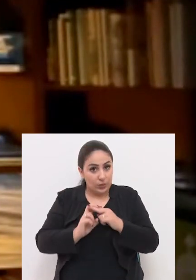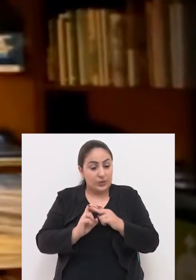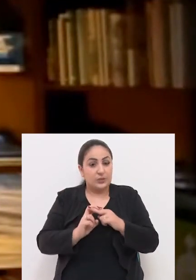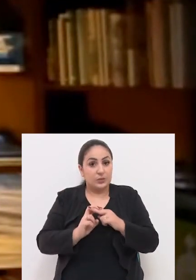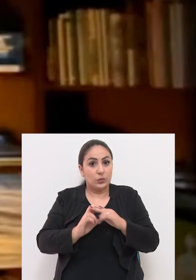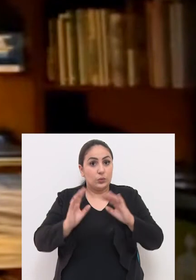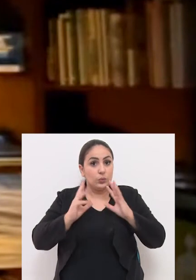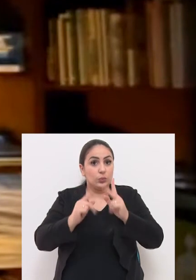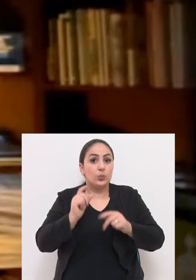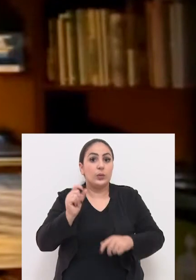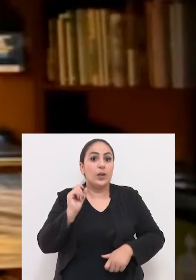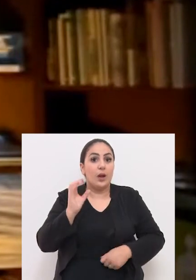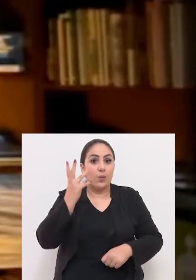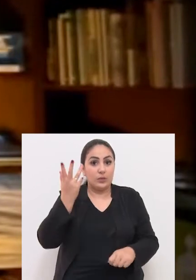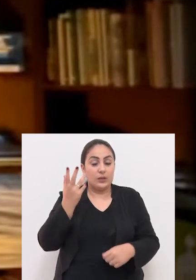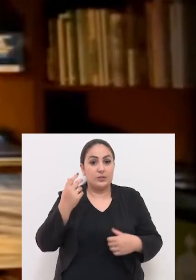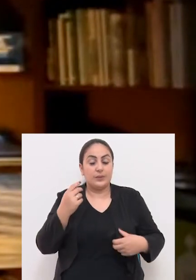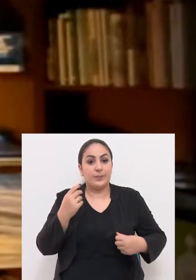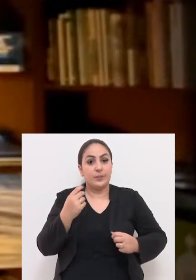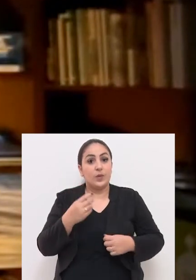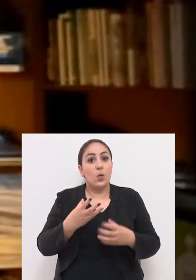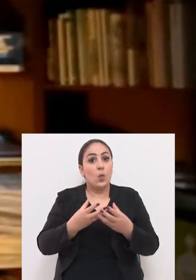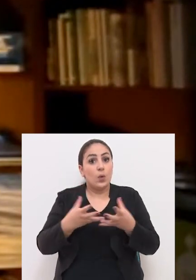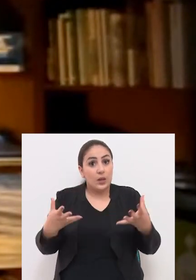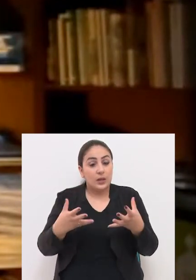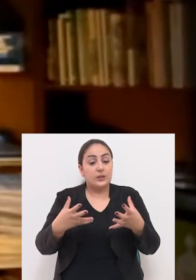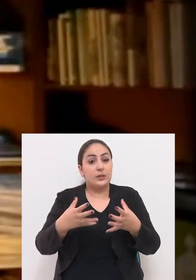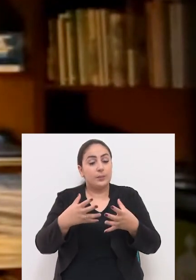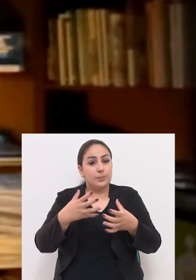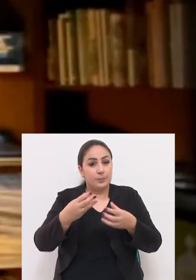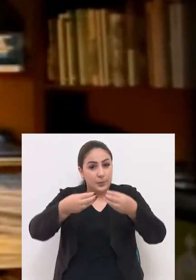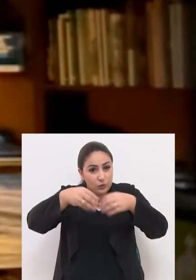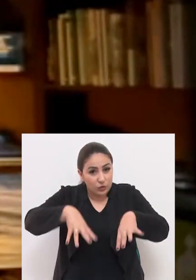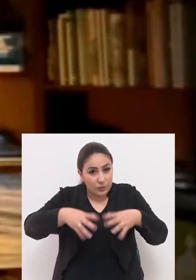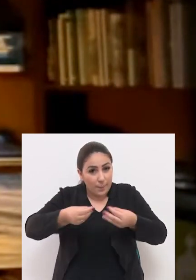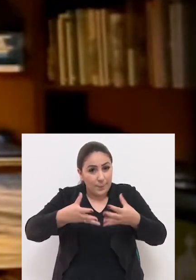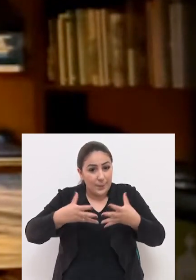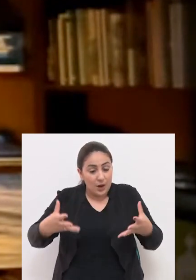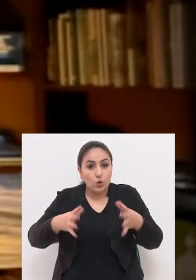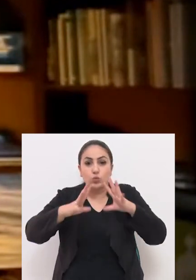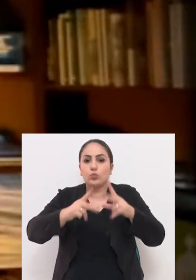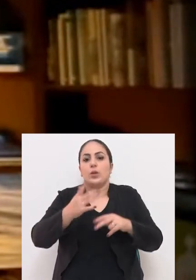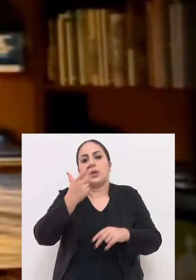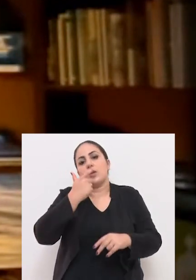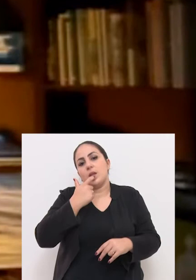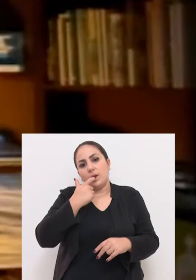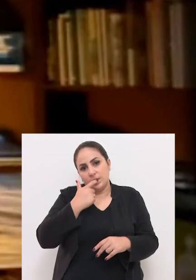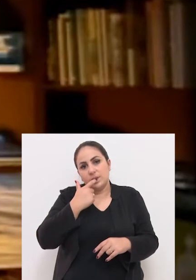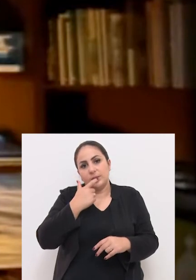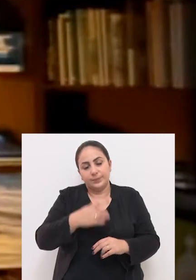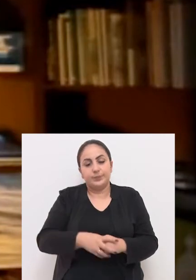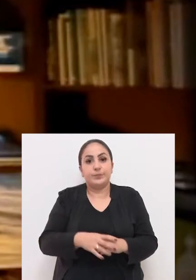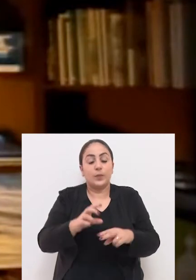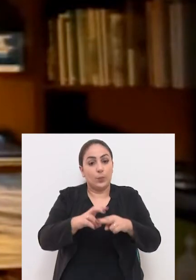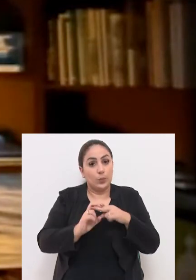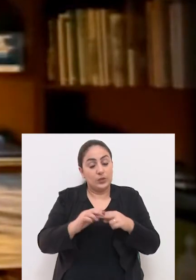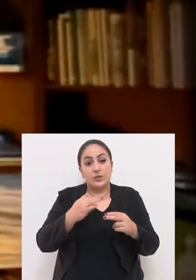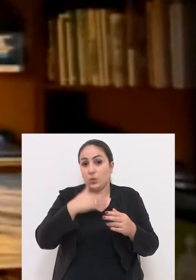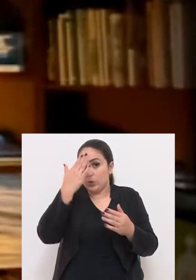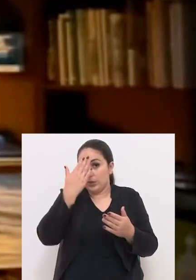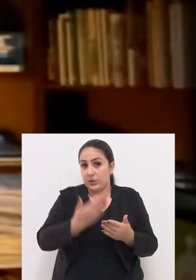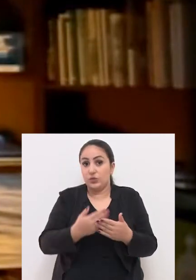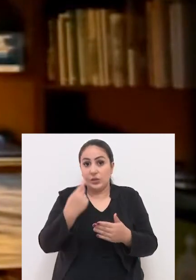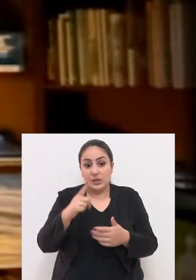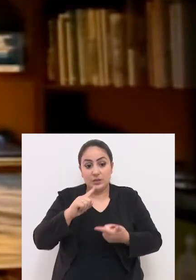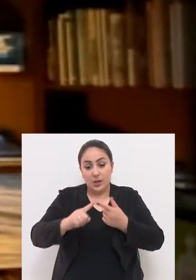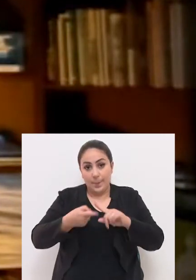E isso, o que acontece? O grande prejudicado, o maior prejudicado de tudo é a criança inocente. Então,